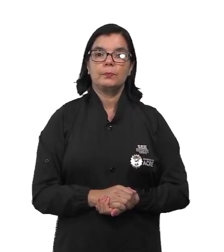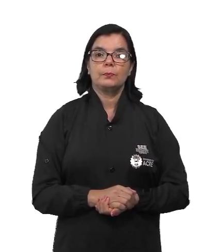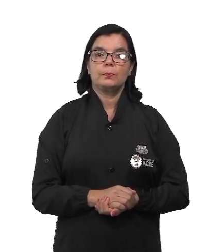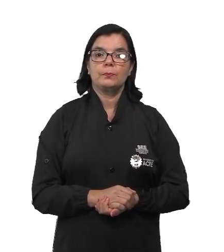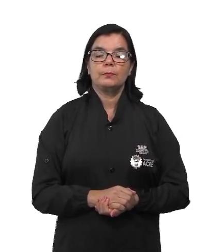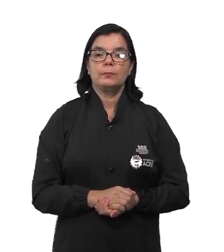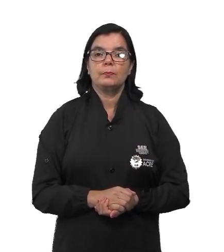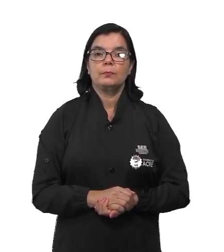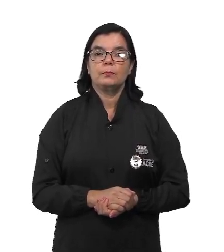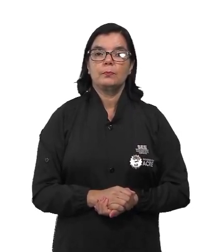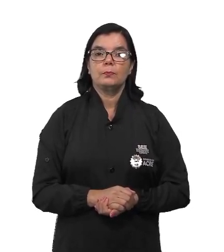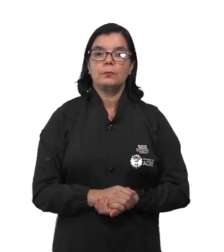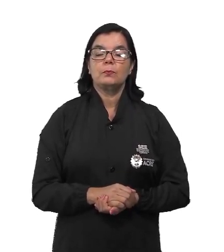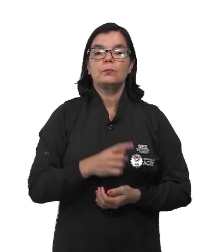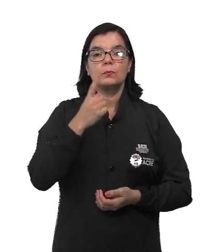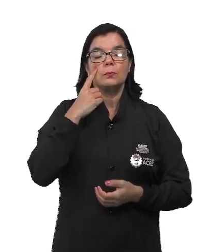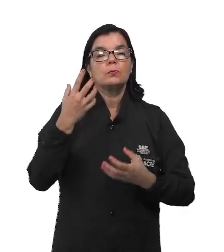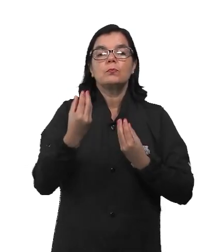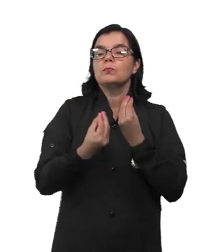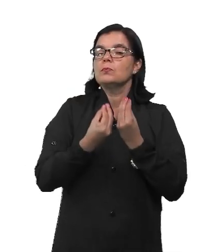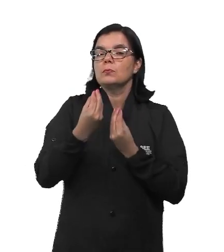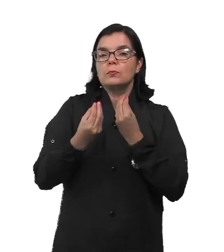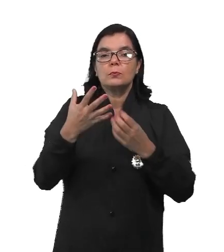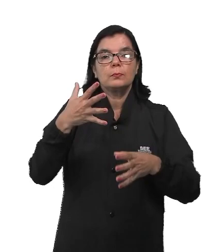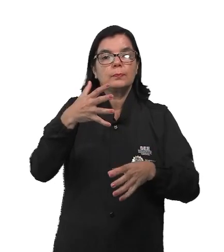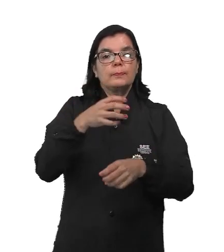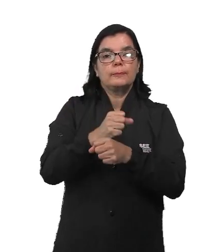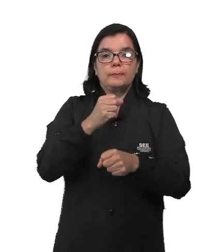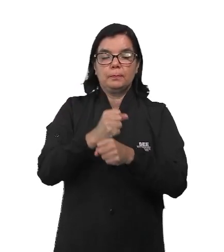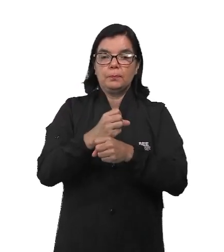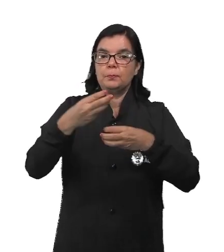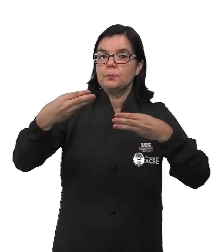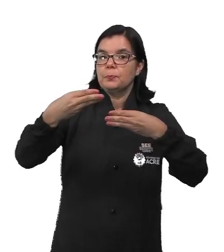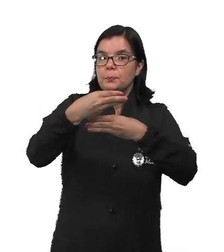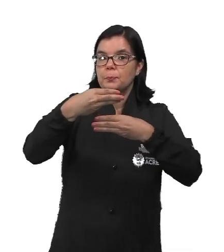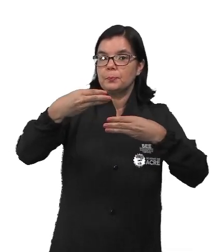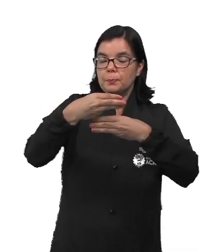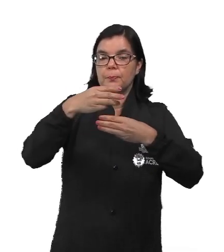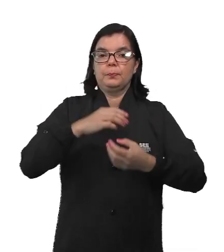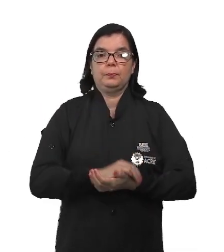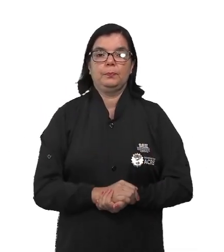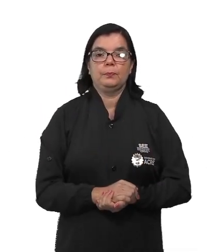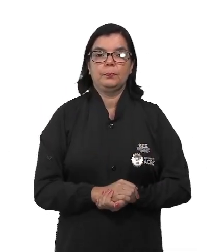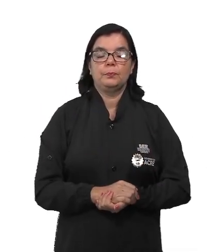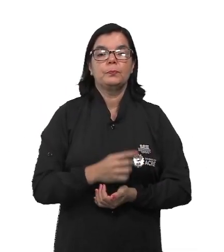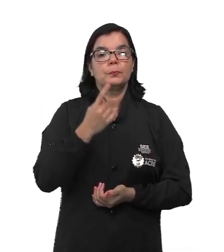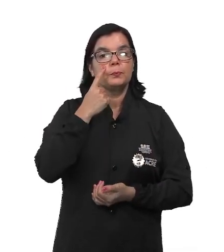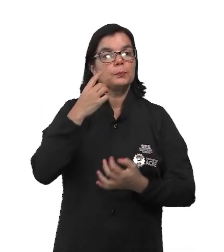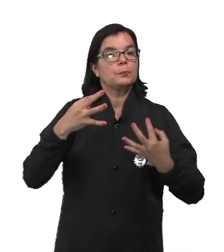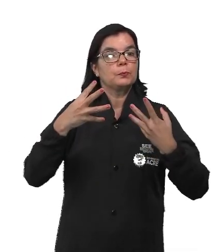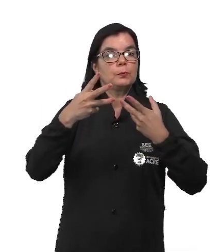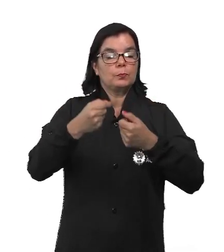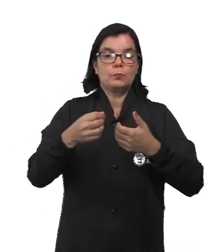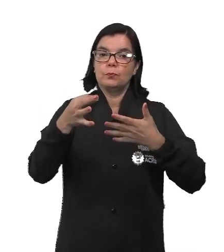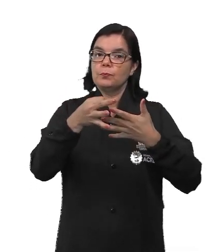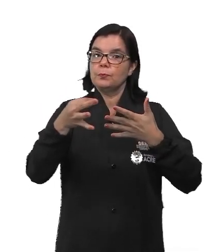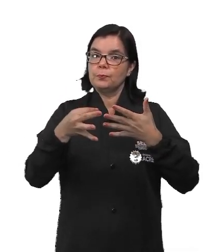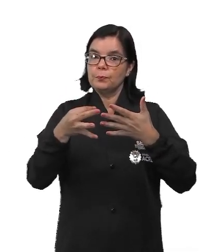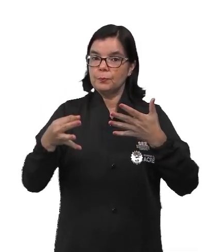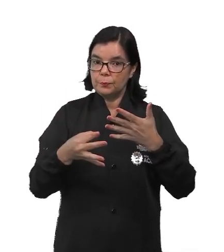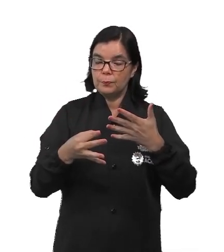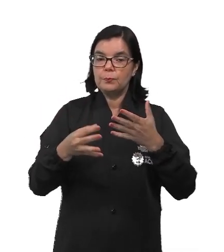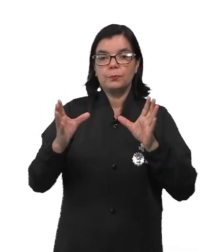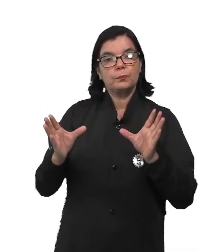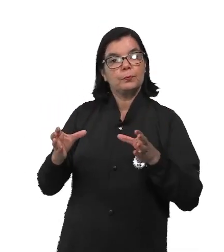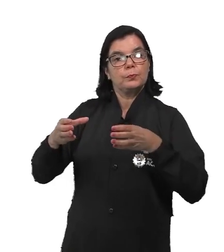Pois bem, como se calcula a média? Nós fazemos o seguinte, nós pegamos todos os elementos do conjunto de